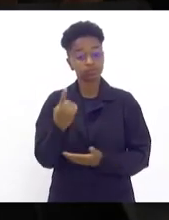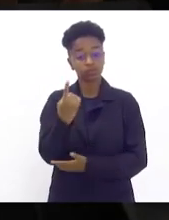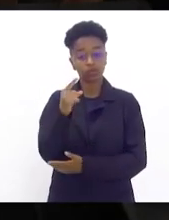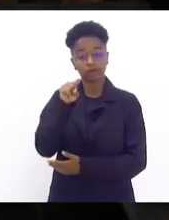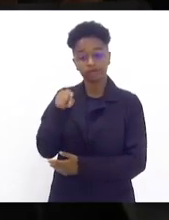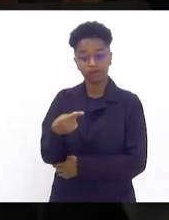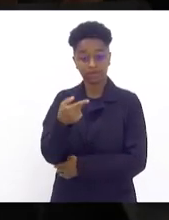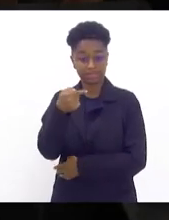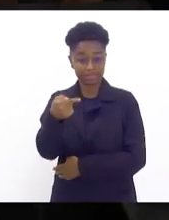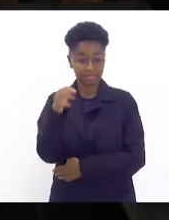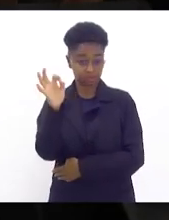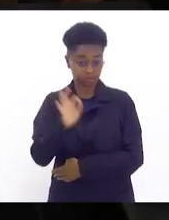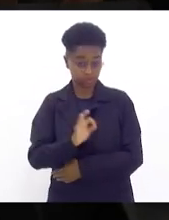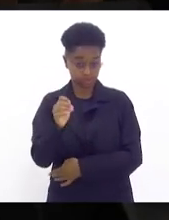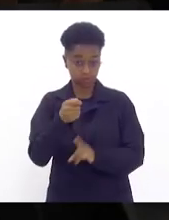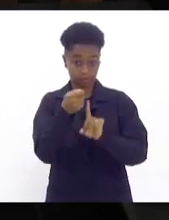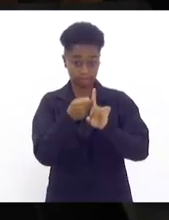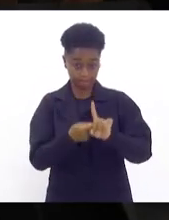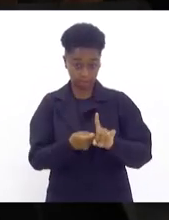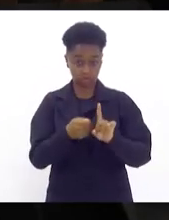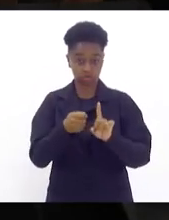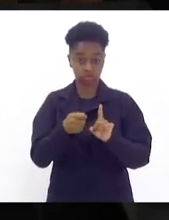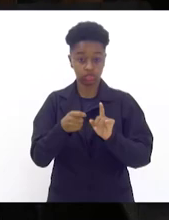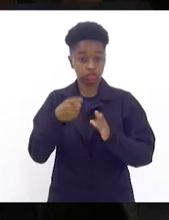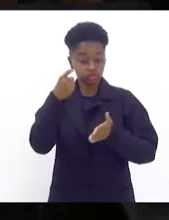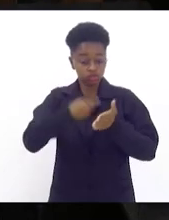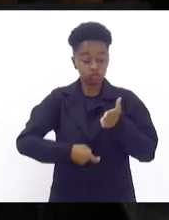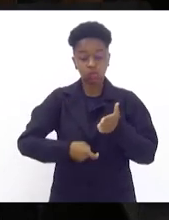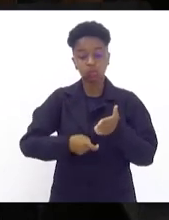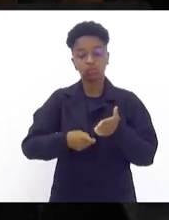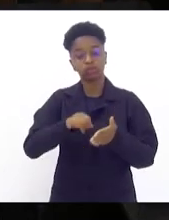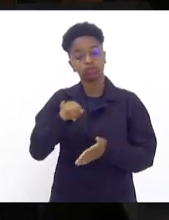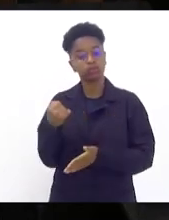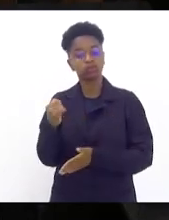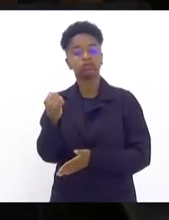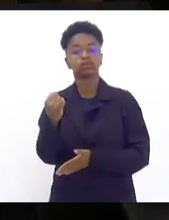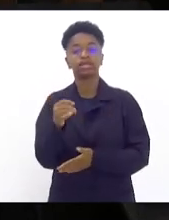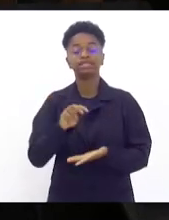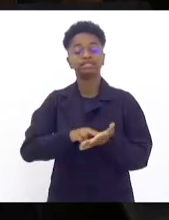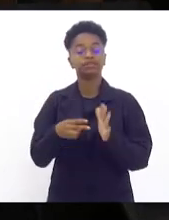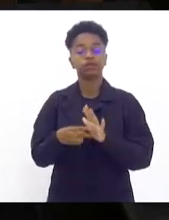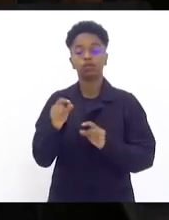1,7% ao mês de juros representa